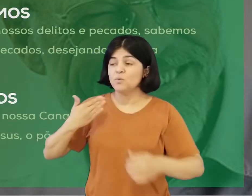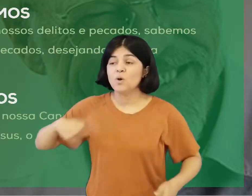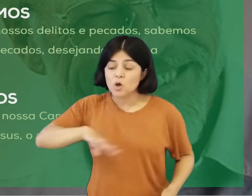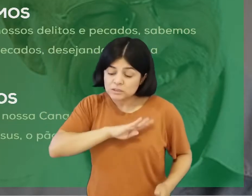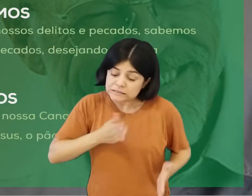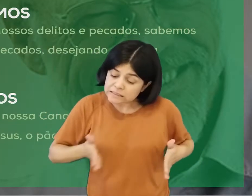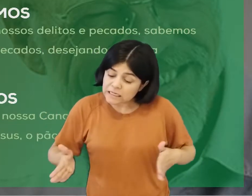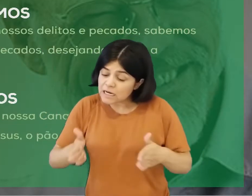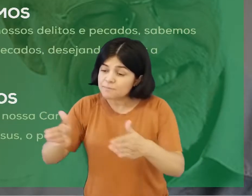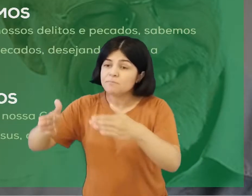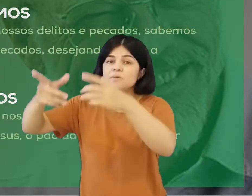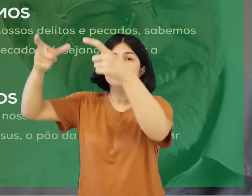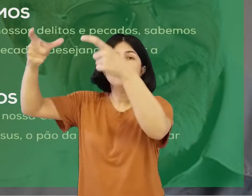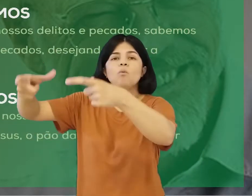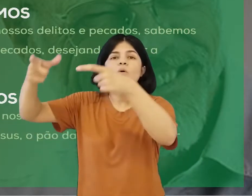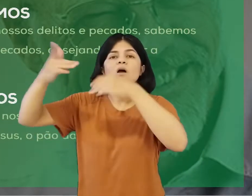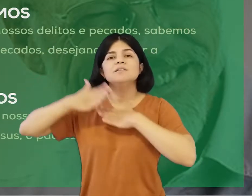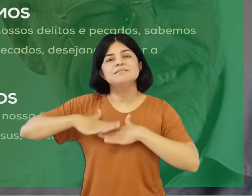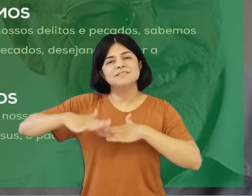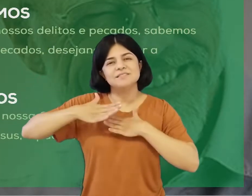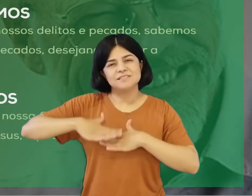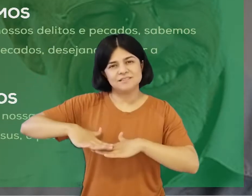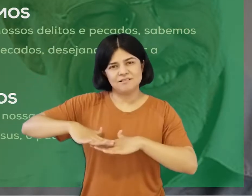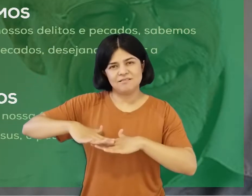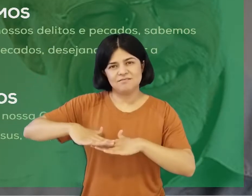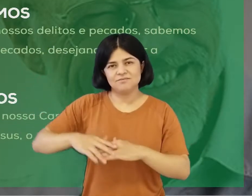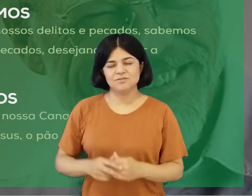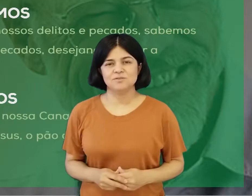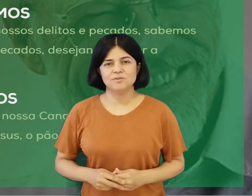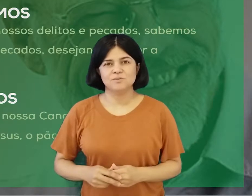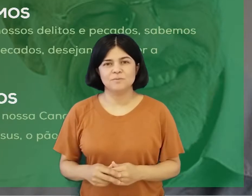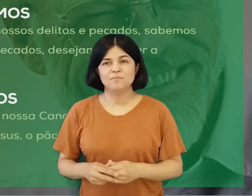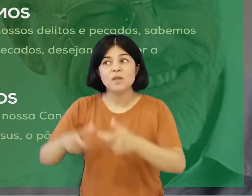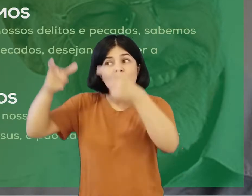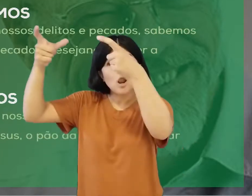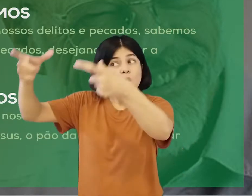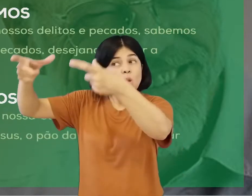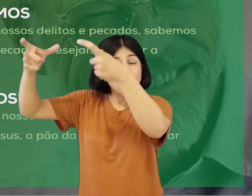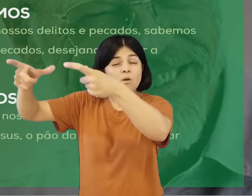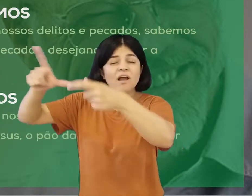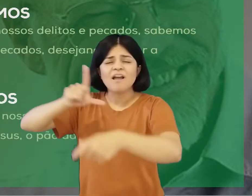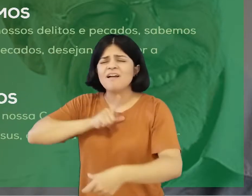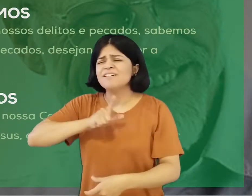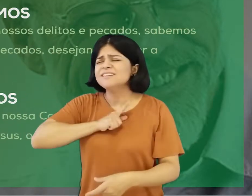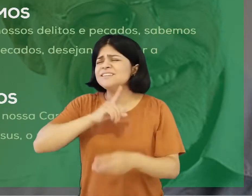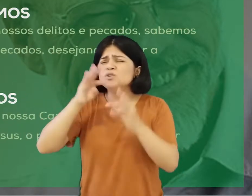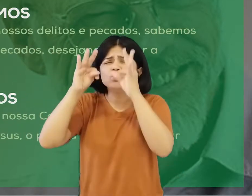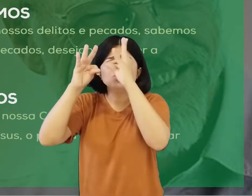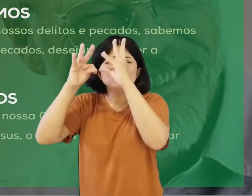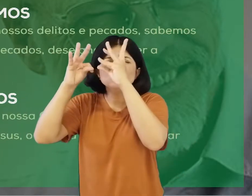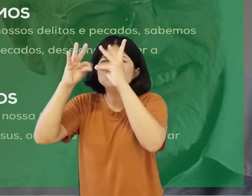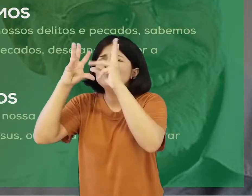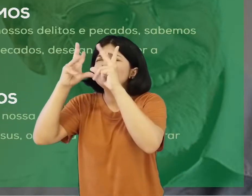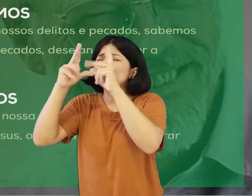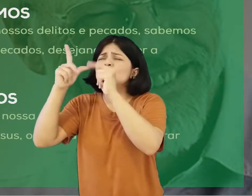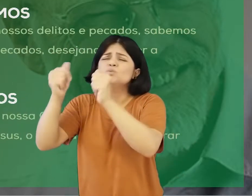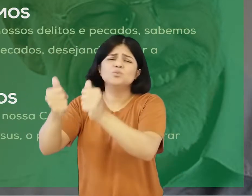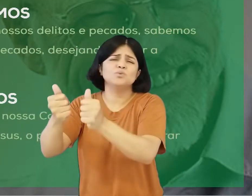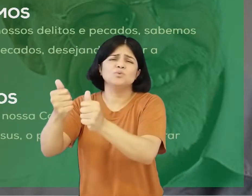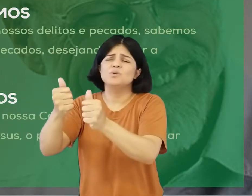lugar de descanso, dessa Canaã, lugar onde há fartura da presença de